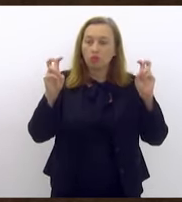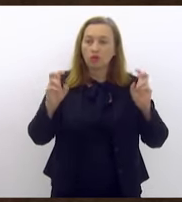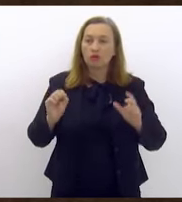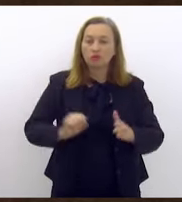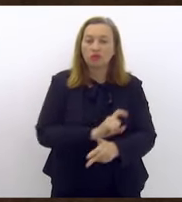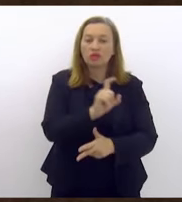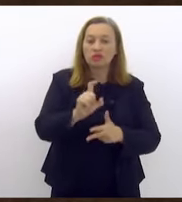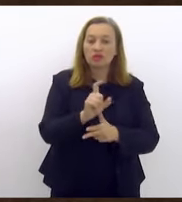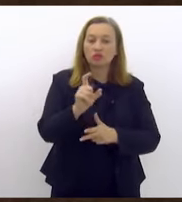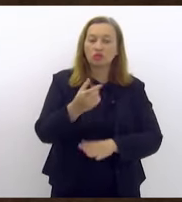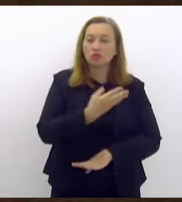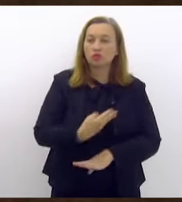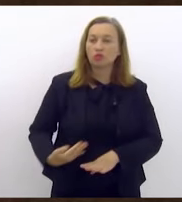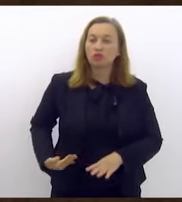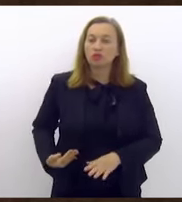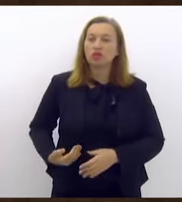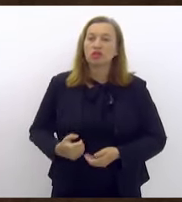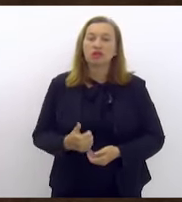Poder Executivo